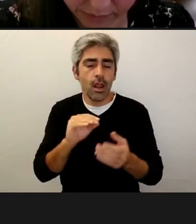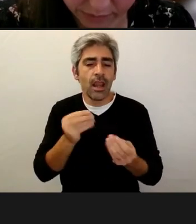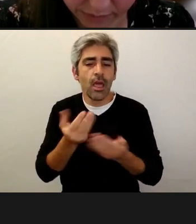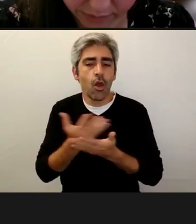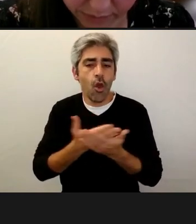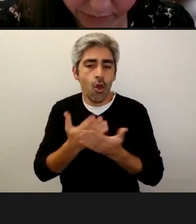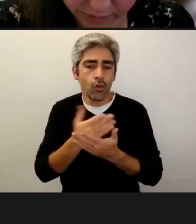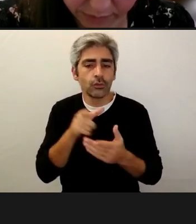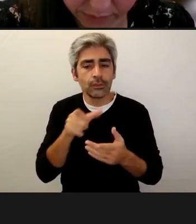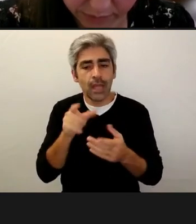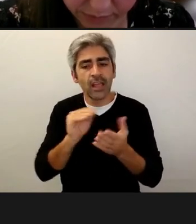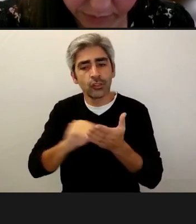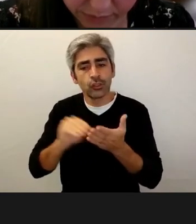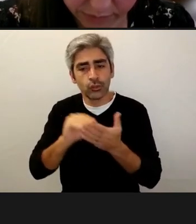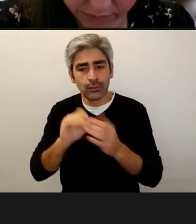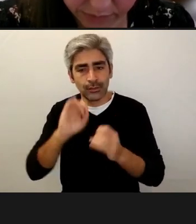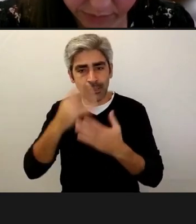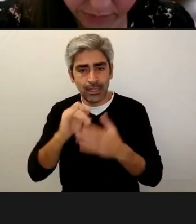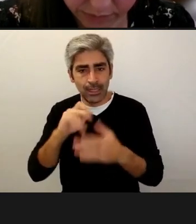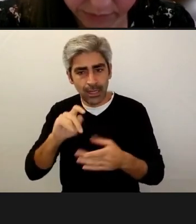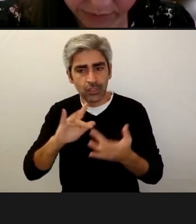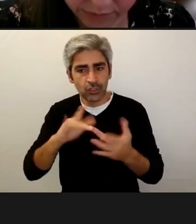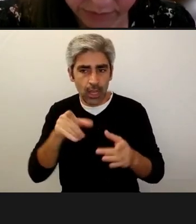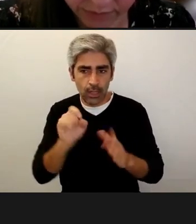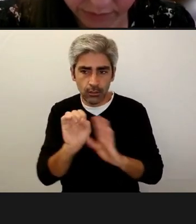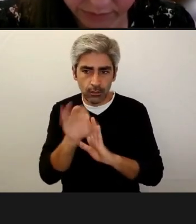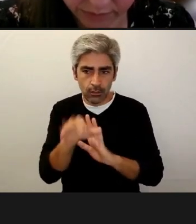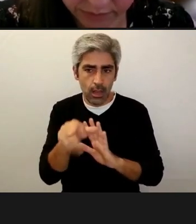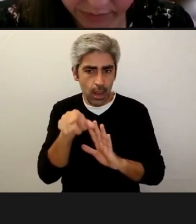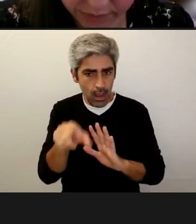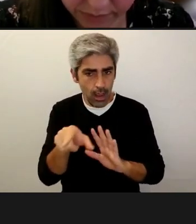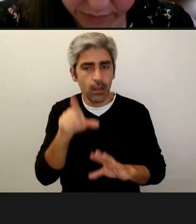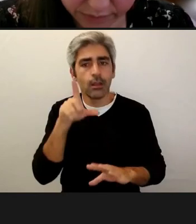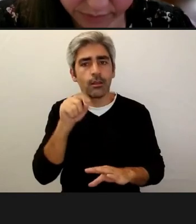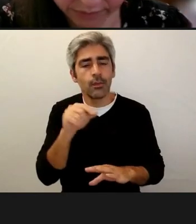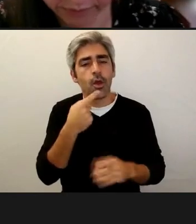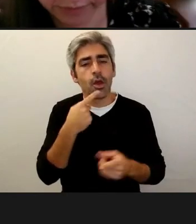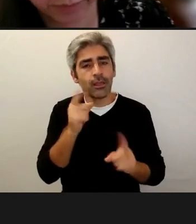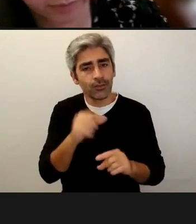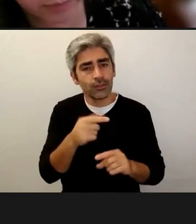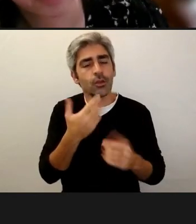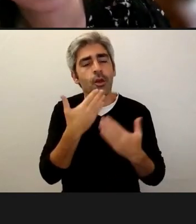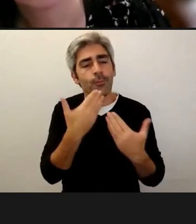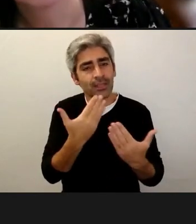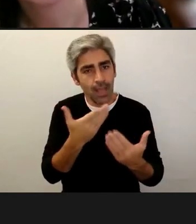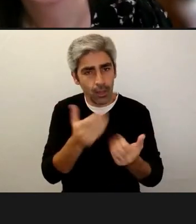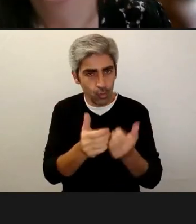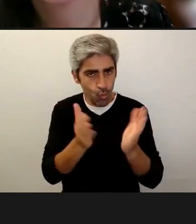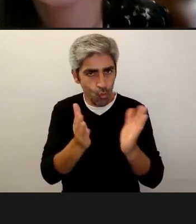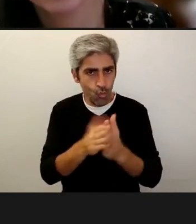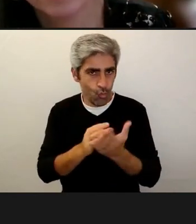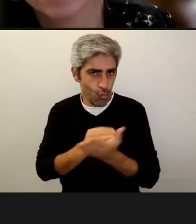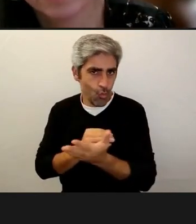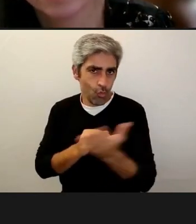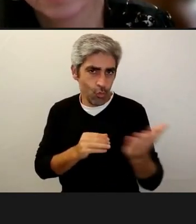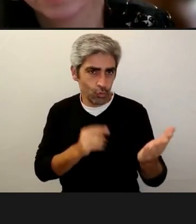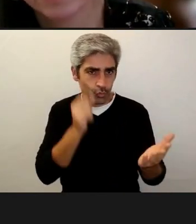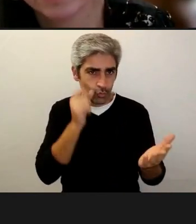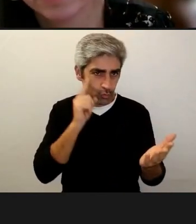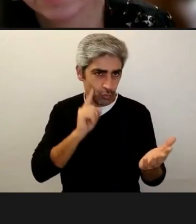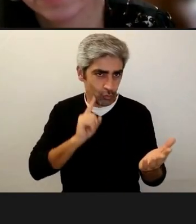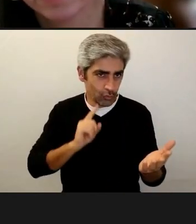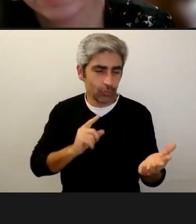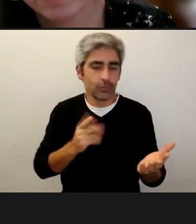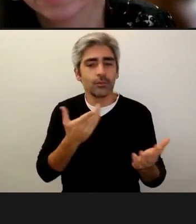partilhamos no chat também essa informação. Mais uma vez, muito obrigada a todos e a todas